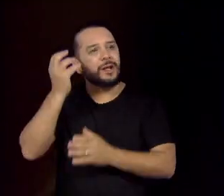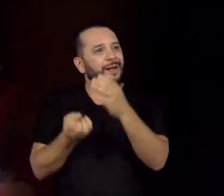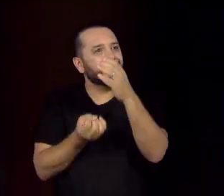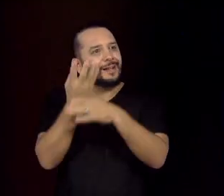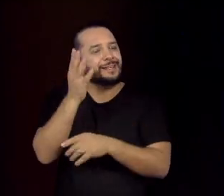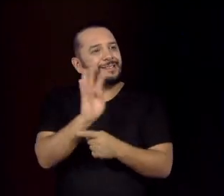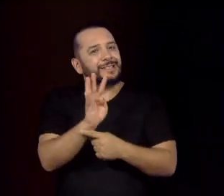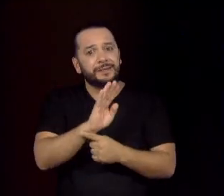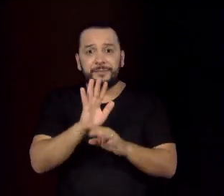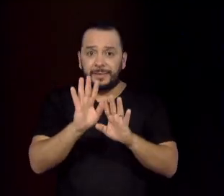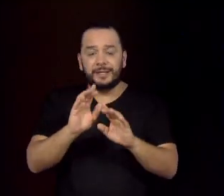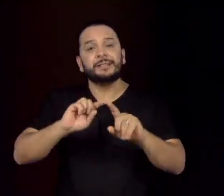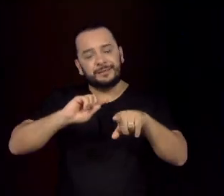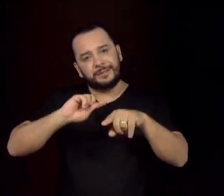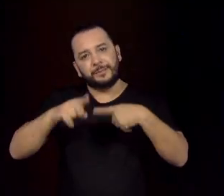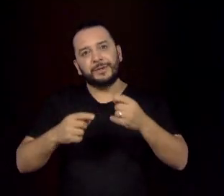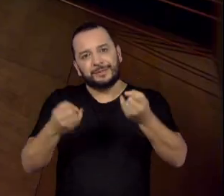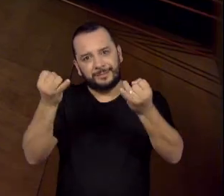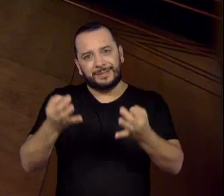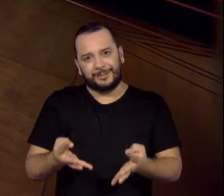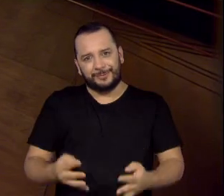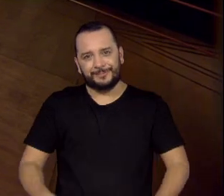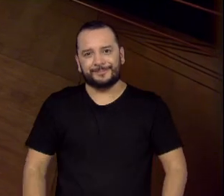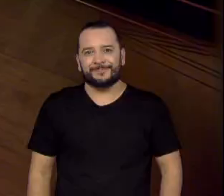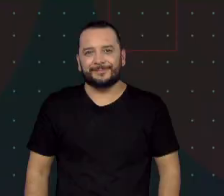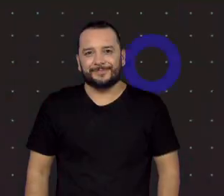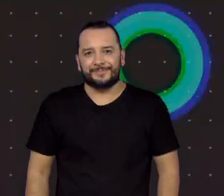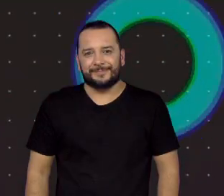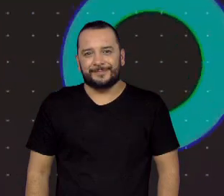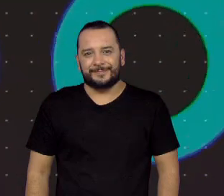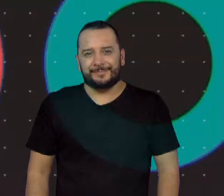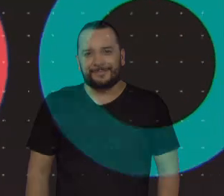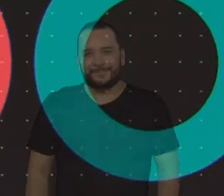isso a gente vai falar no próximo bloco do Persona.